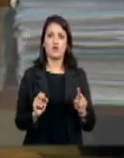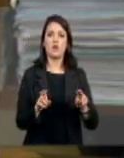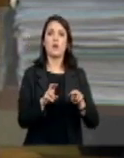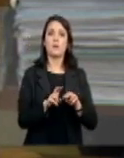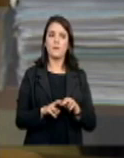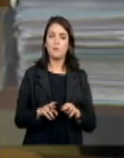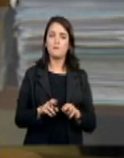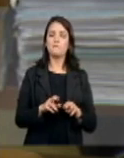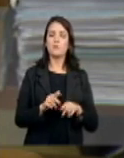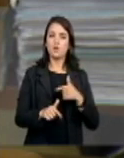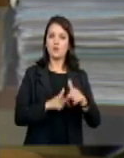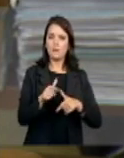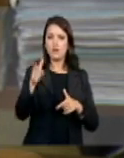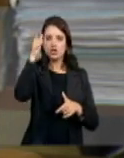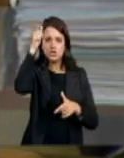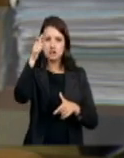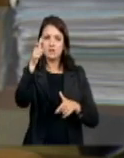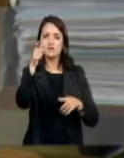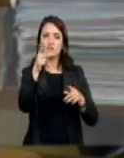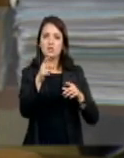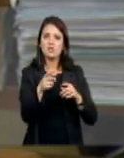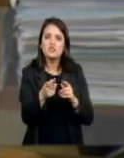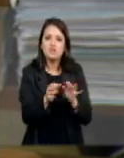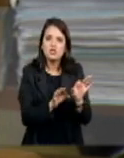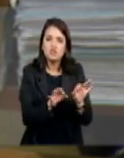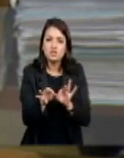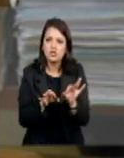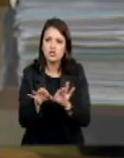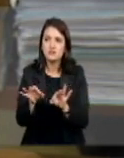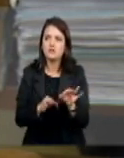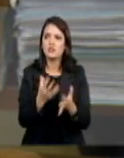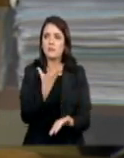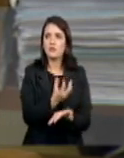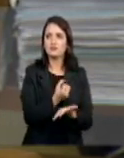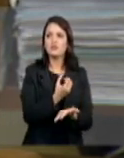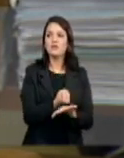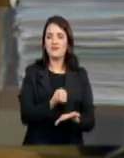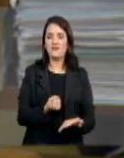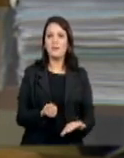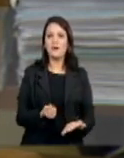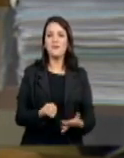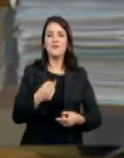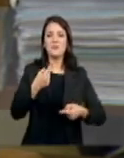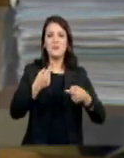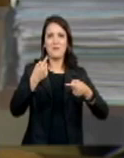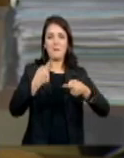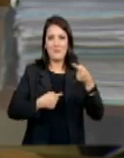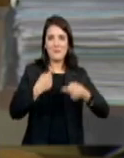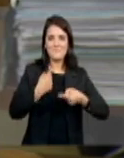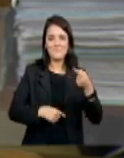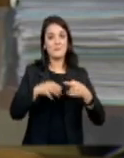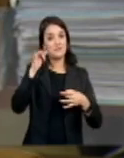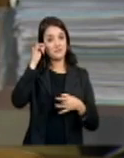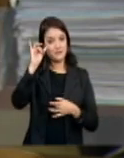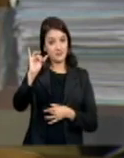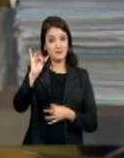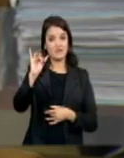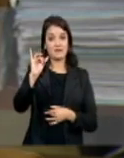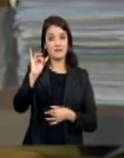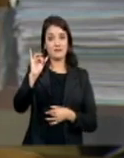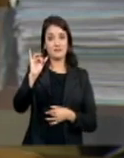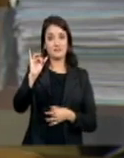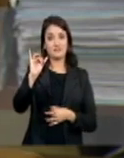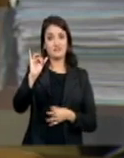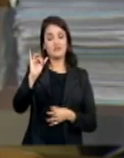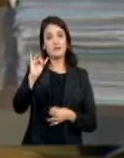e de gerenciamento de dados da política de prevenção e de repressão é dentre outros ilícitos